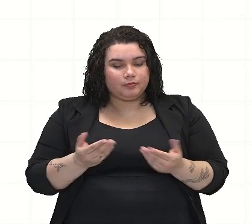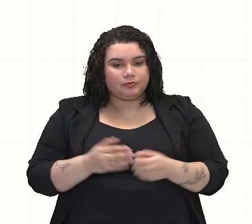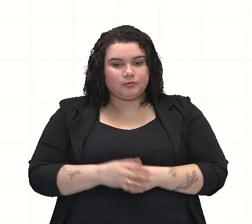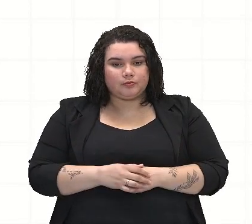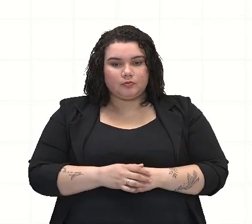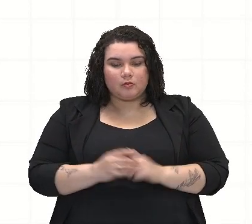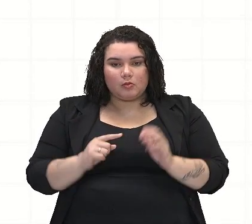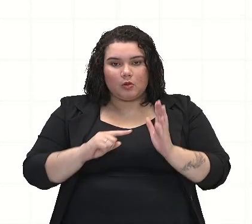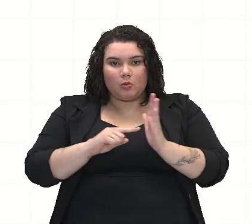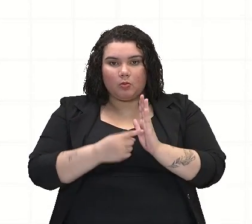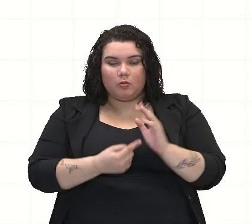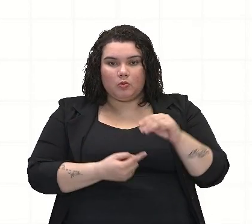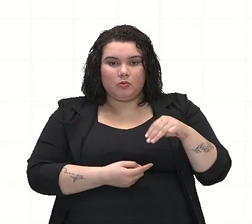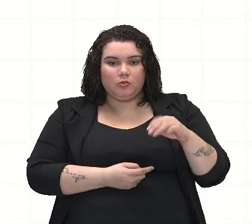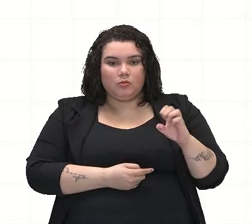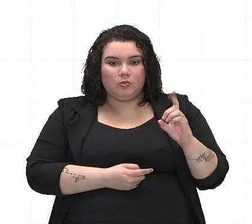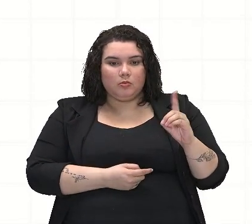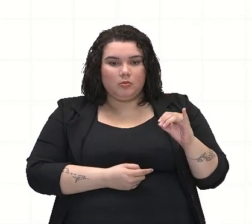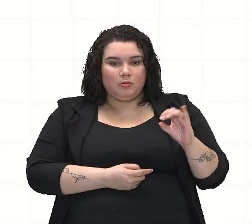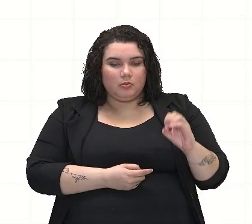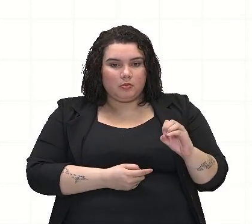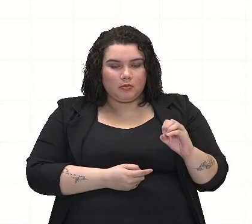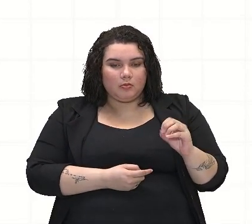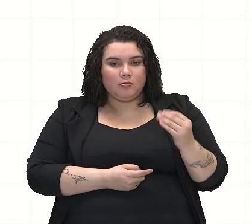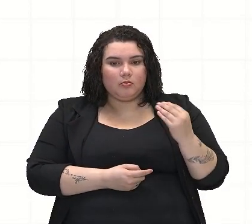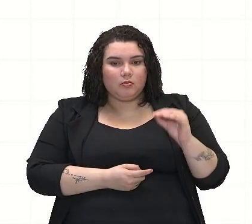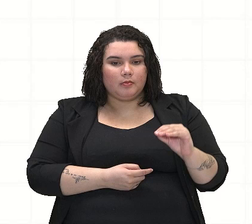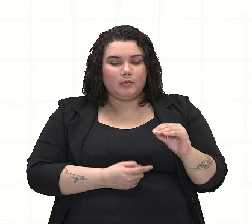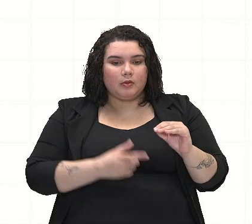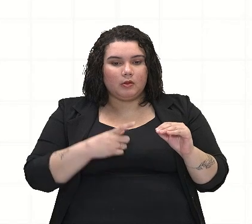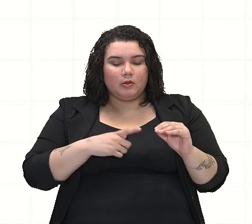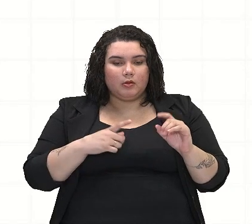ponto médio e o que que ele fez? Ele dividiu,